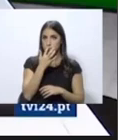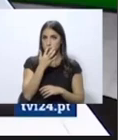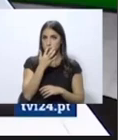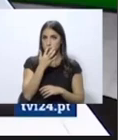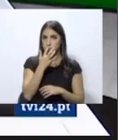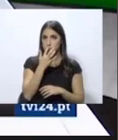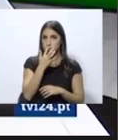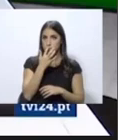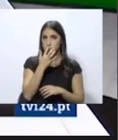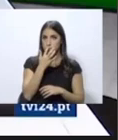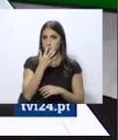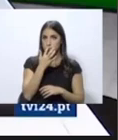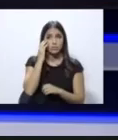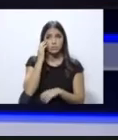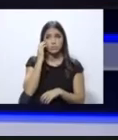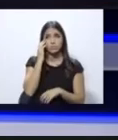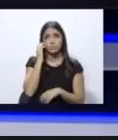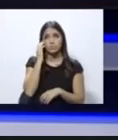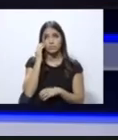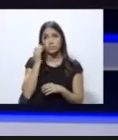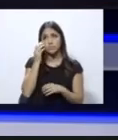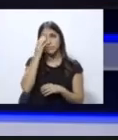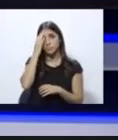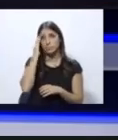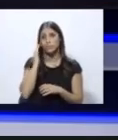fez qualquer sentido.